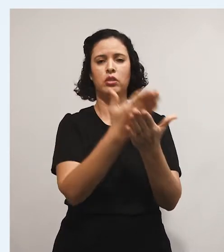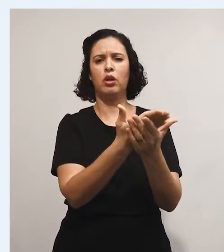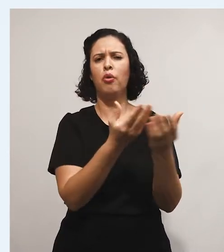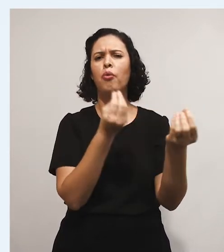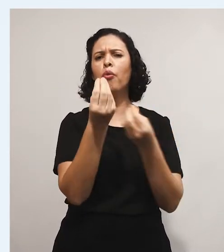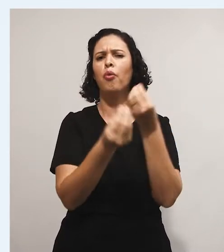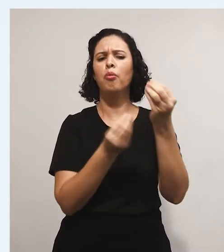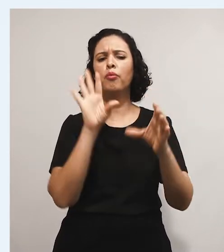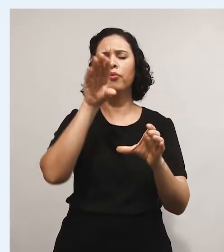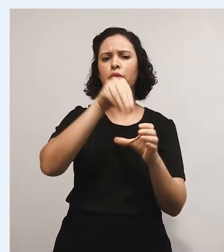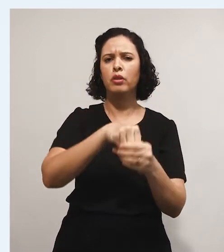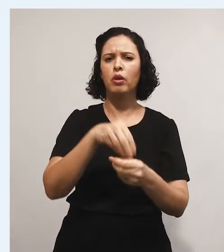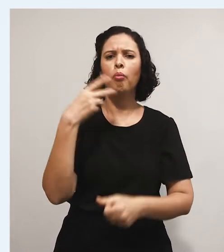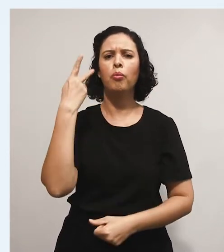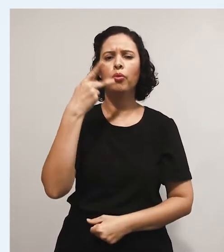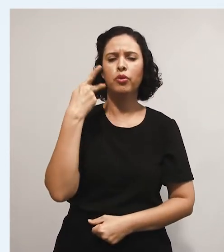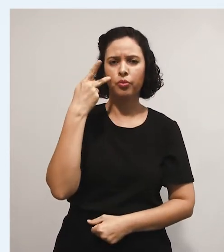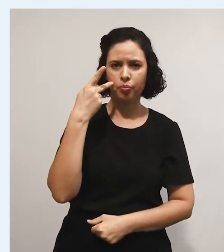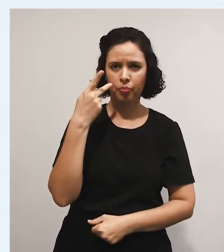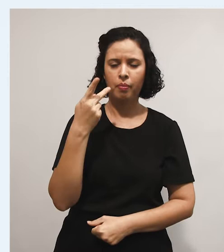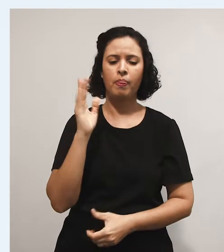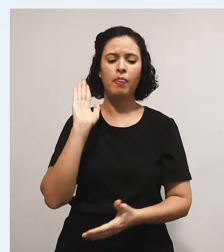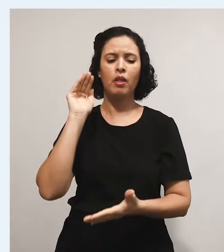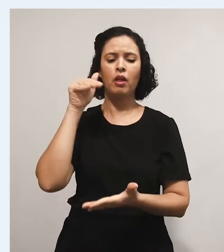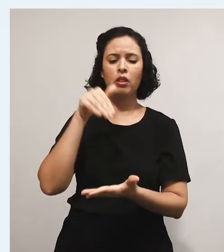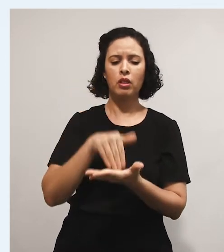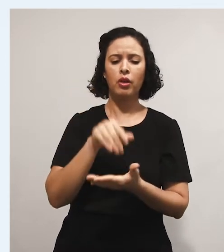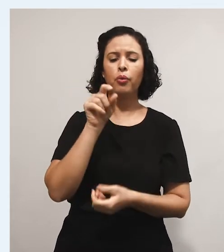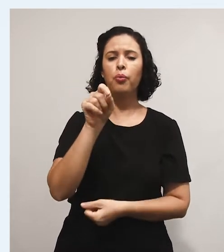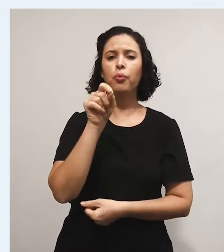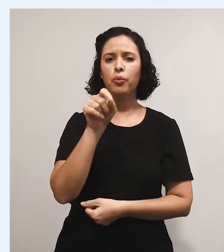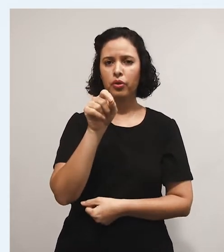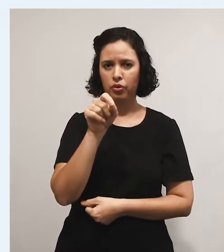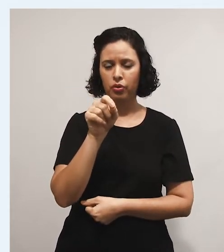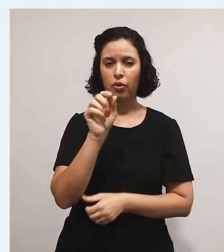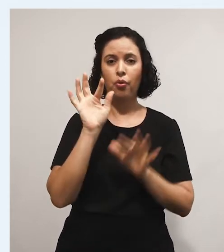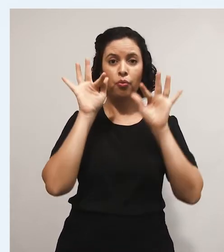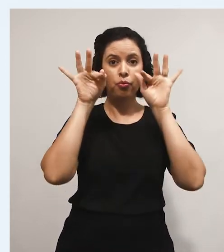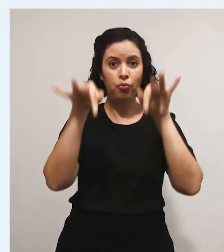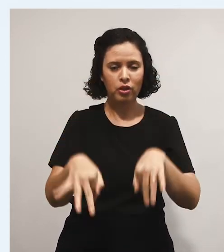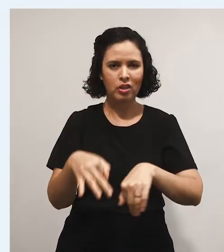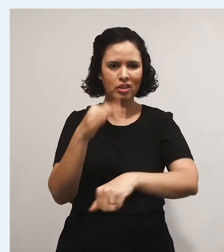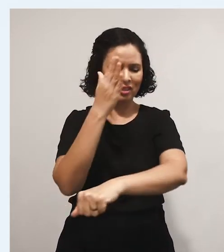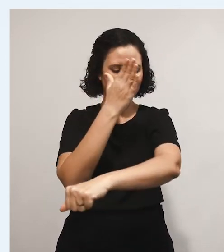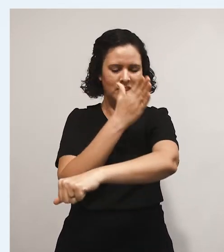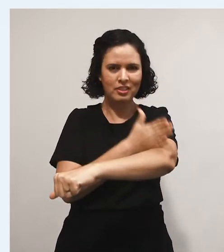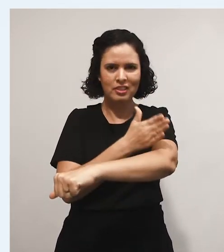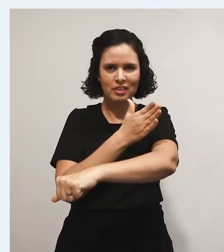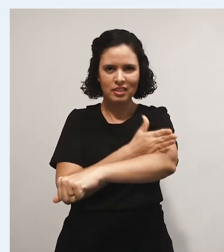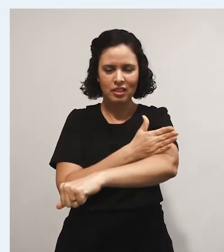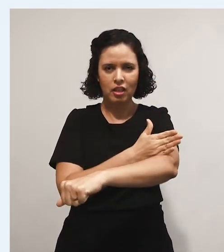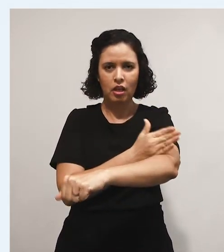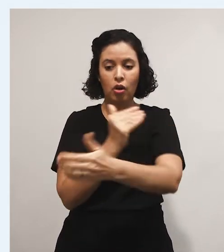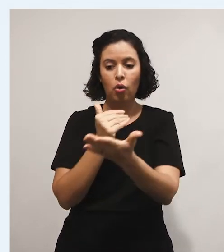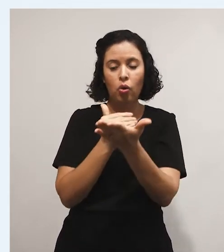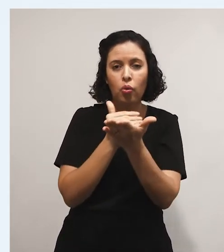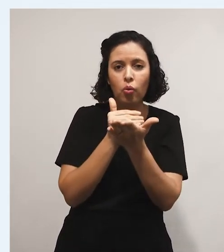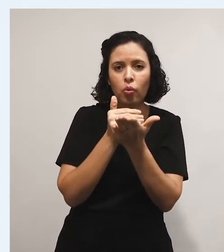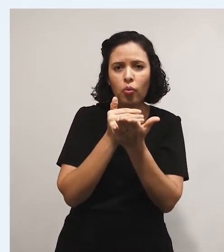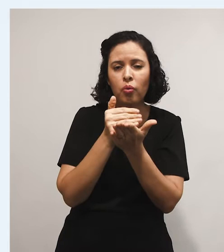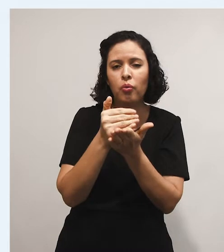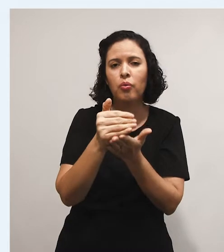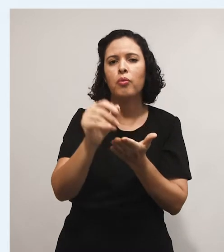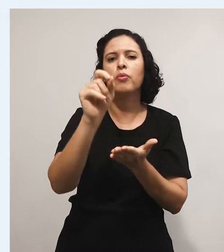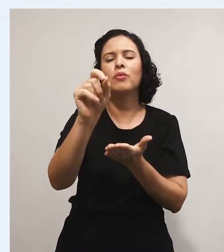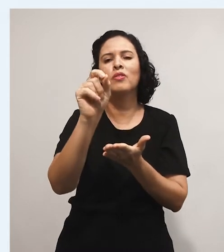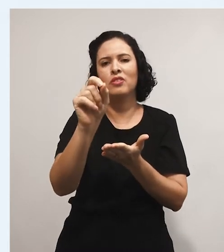época. E chegando aqui no que nós consideramos o fim da Idade Média e o início, né, a divisão, o início